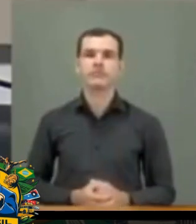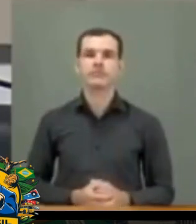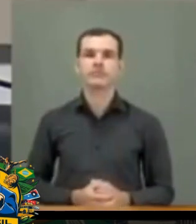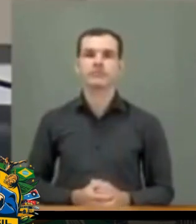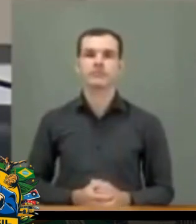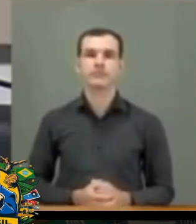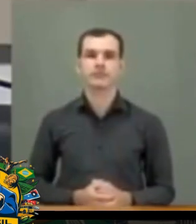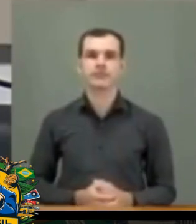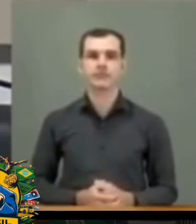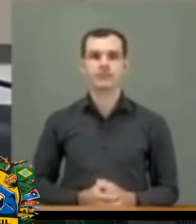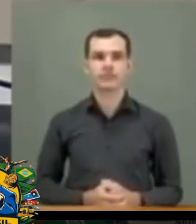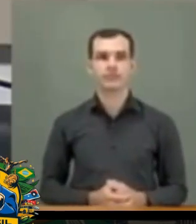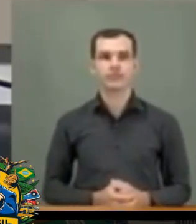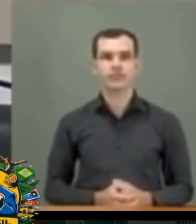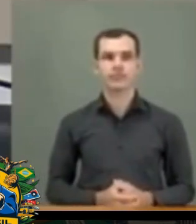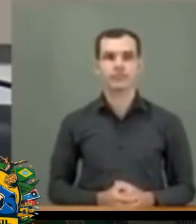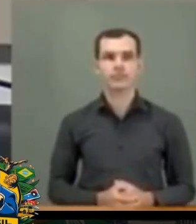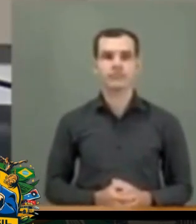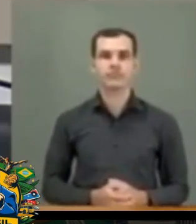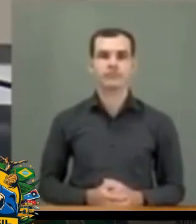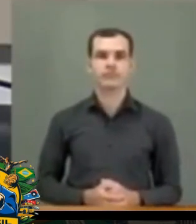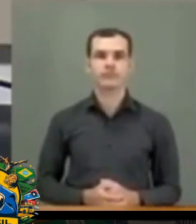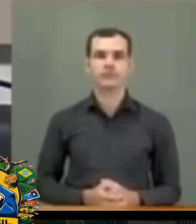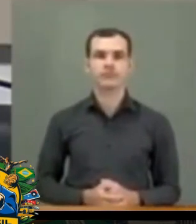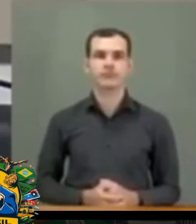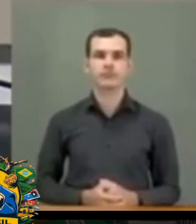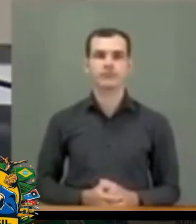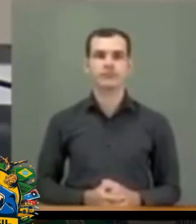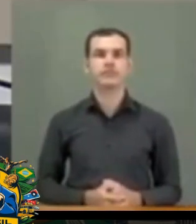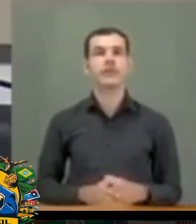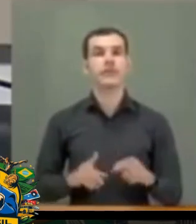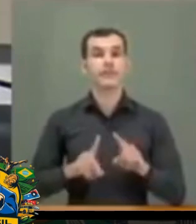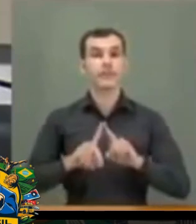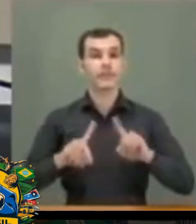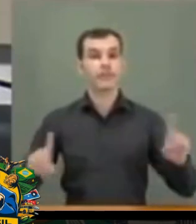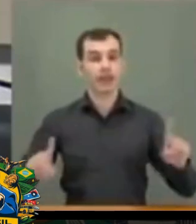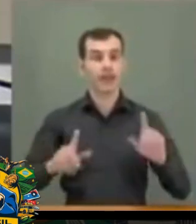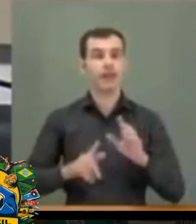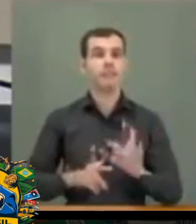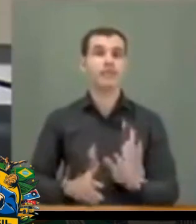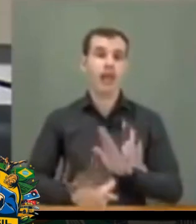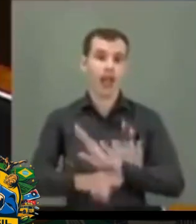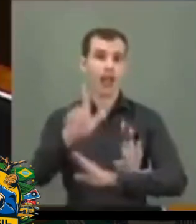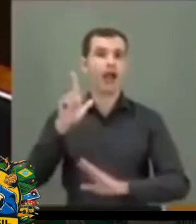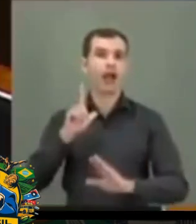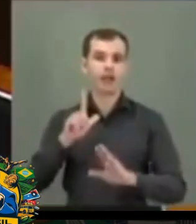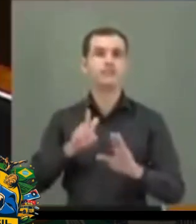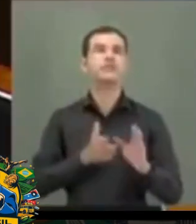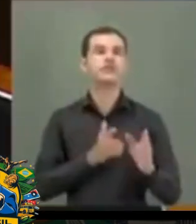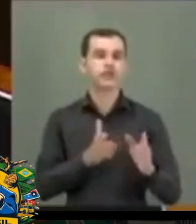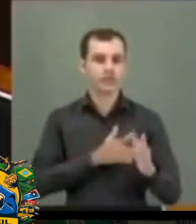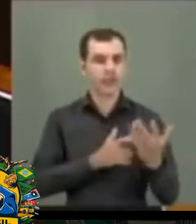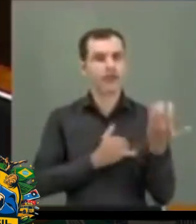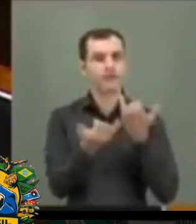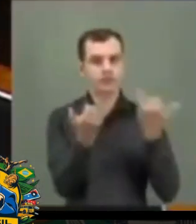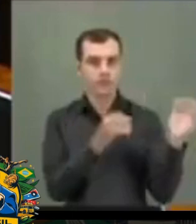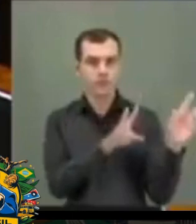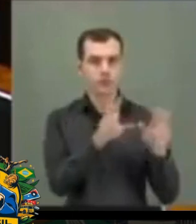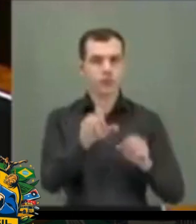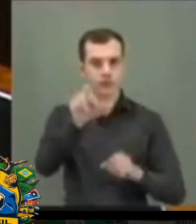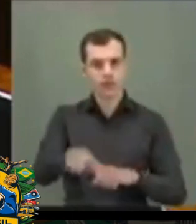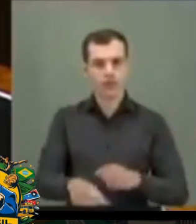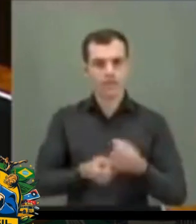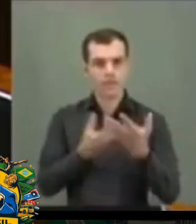sei. Mas antes tem essas manifestações. A Polícia Federal ela vai começar a reter as pessoas